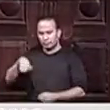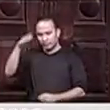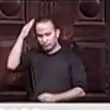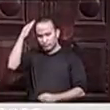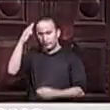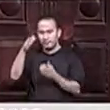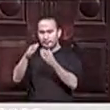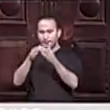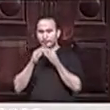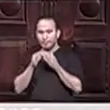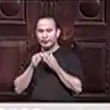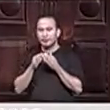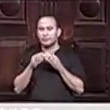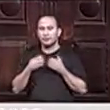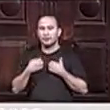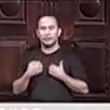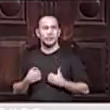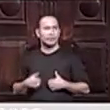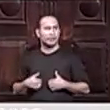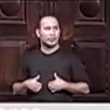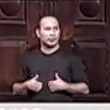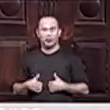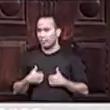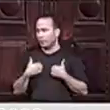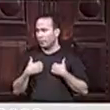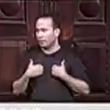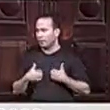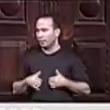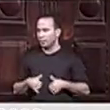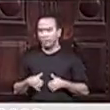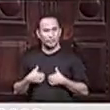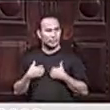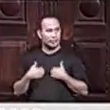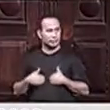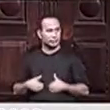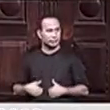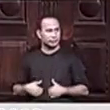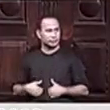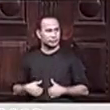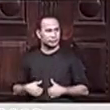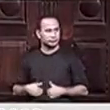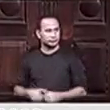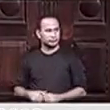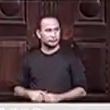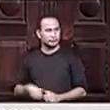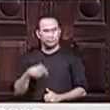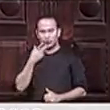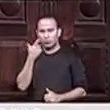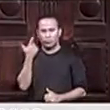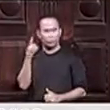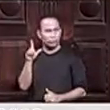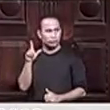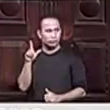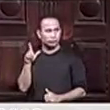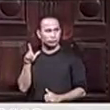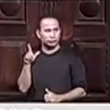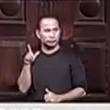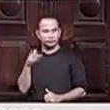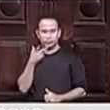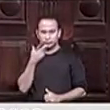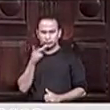PSDB pede ética na política. Senhoras e senhores, eu gostaria de trazer um outro tema, por